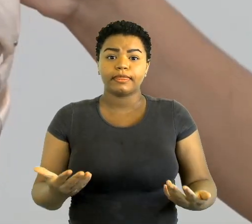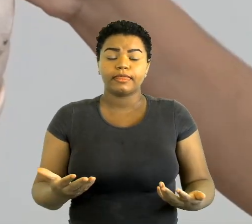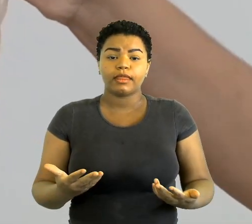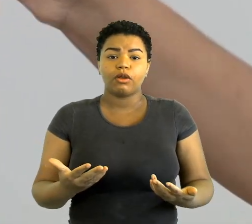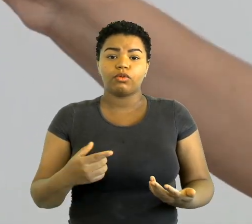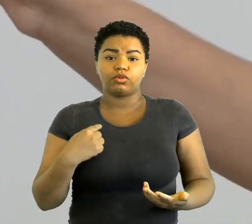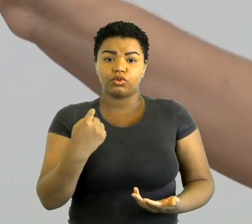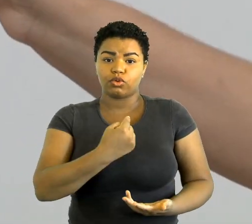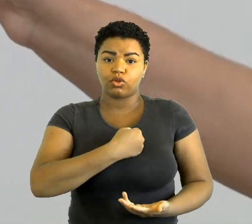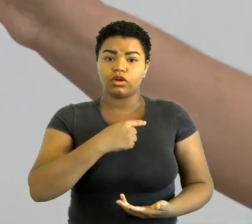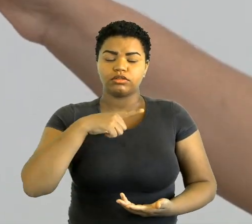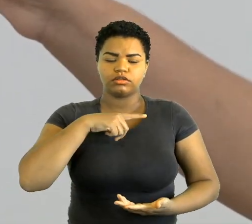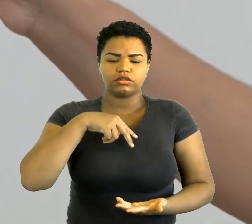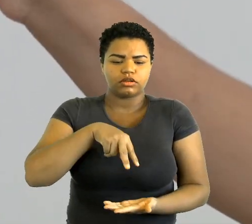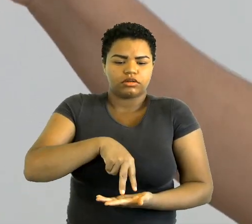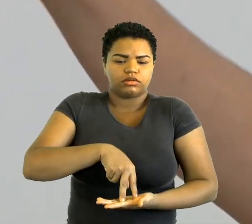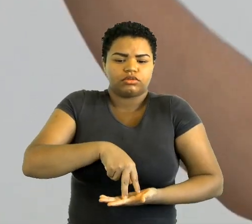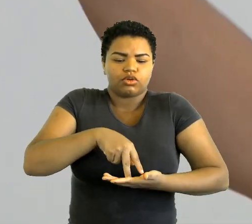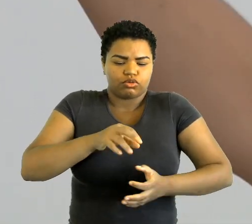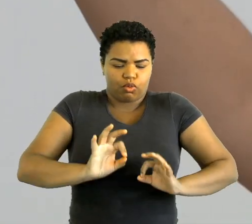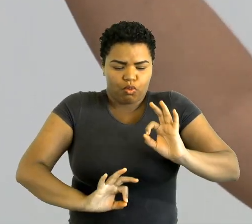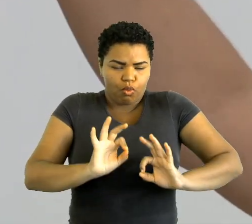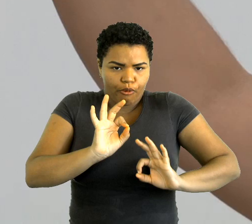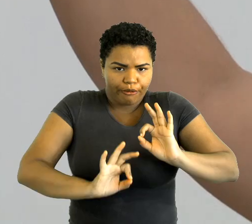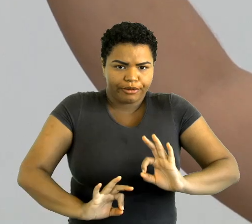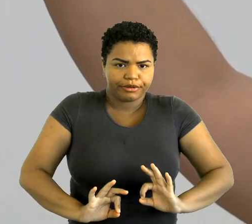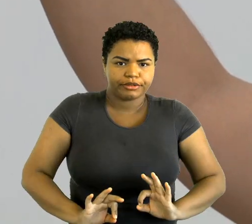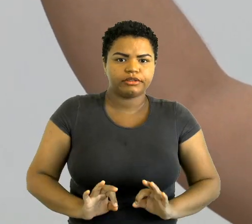sustentação, o que vem na nossa cabeça?